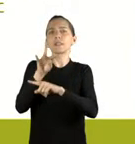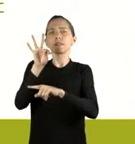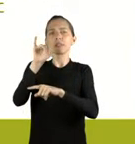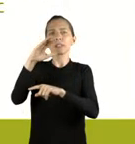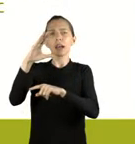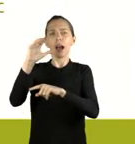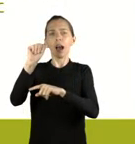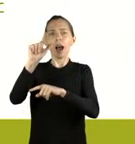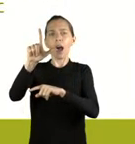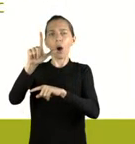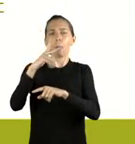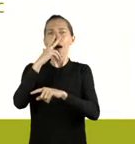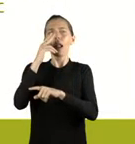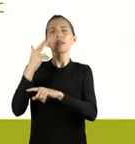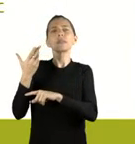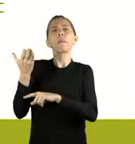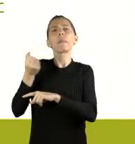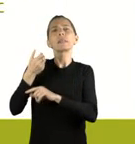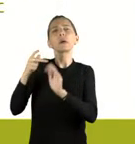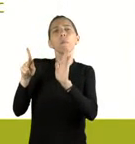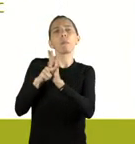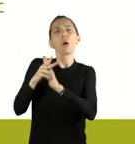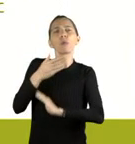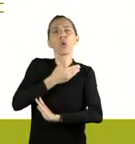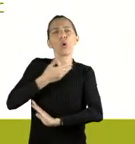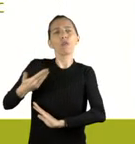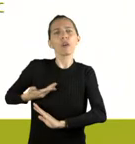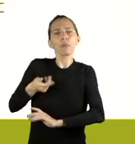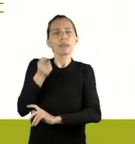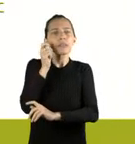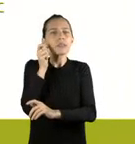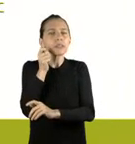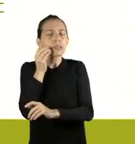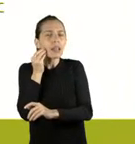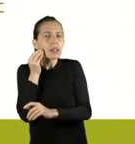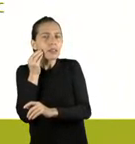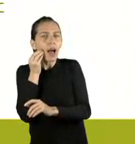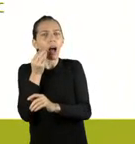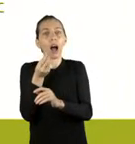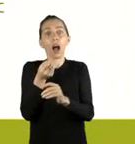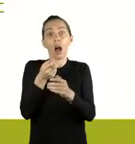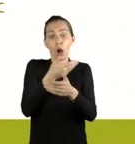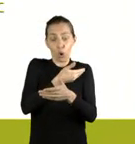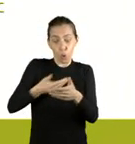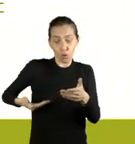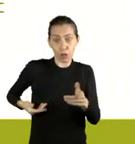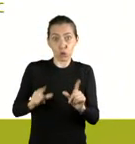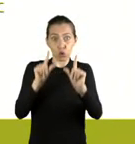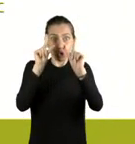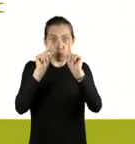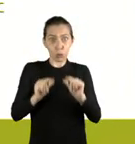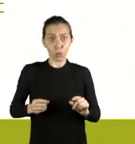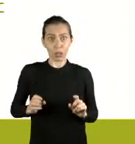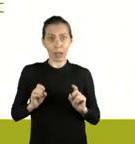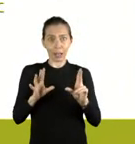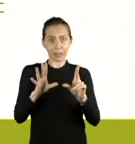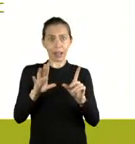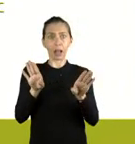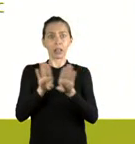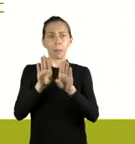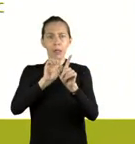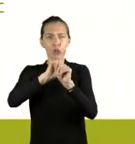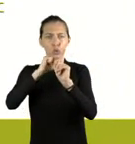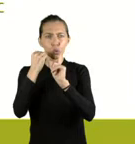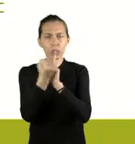para tentar controlar esse gasto do governo mesmo, para ver de onde vai tirar os programas sociais e onde a